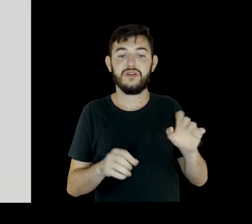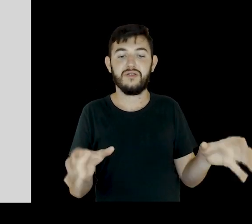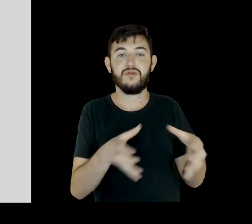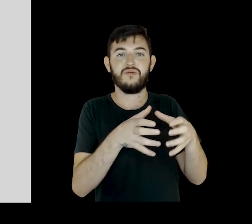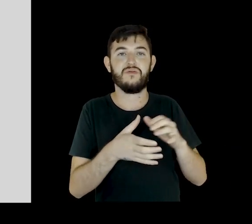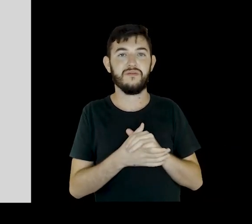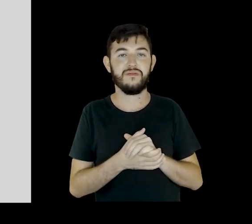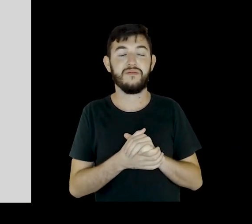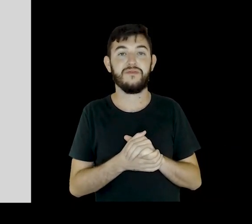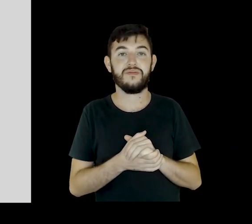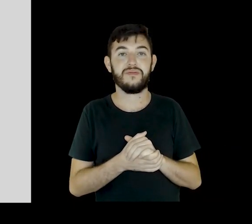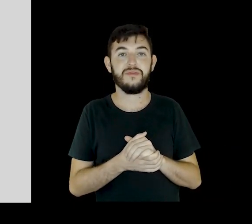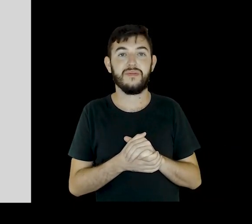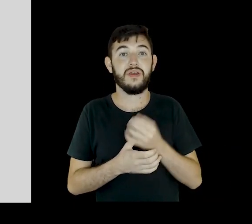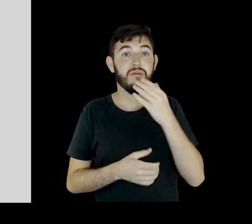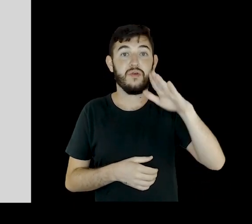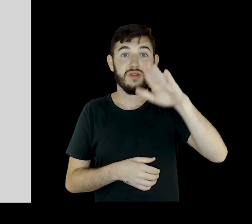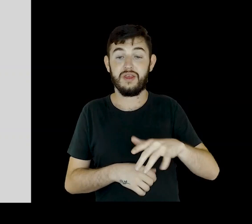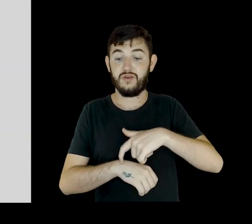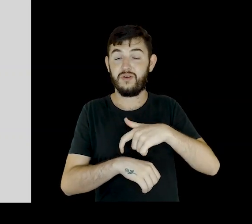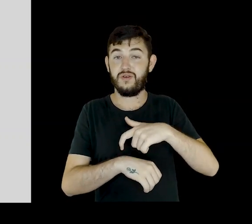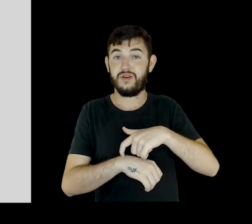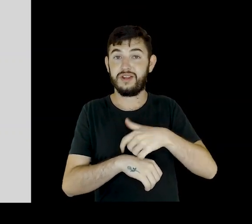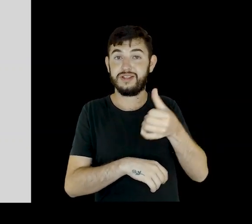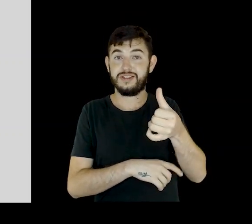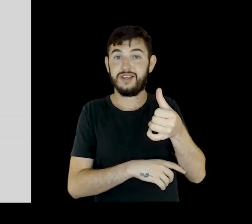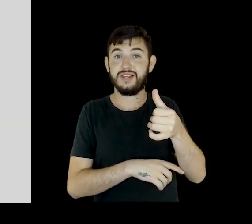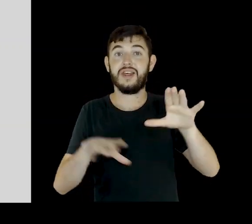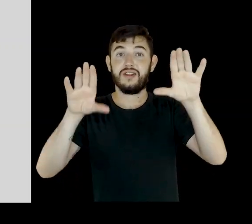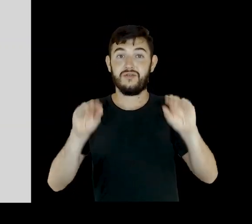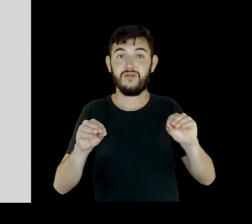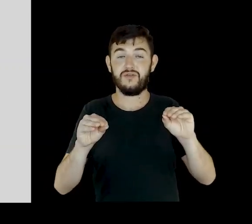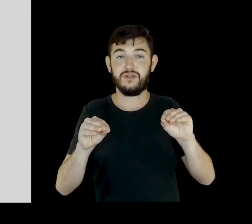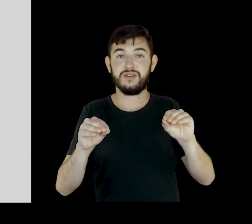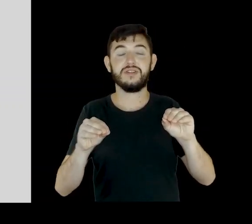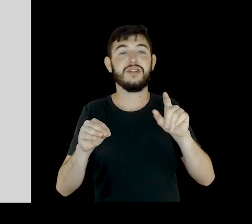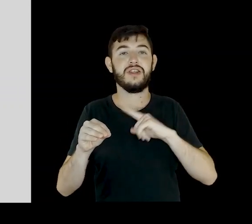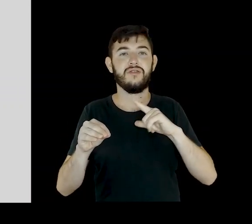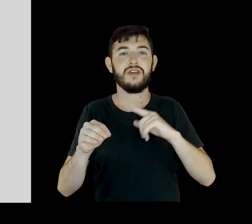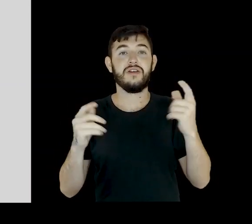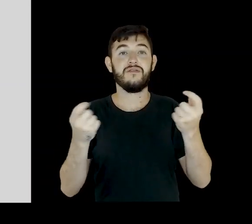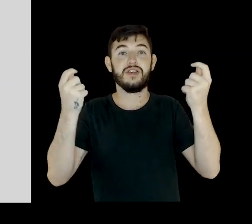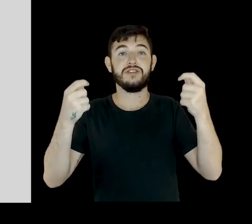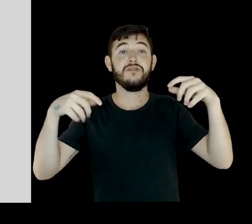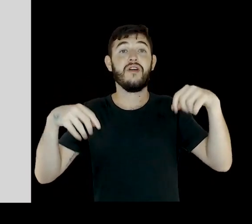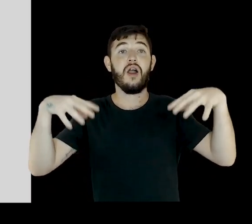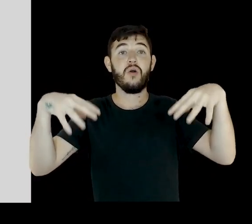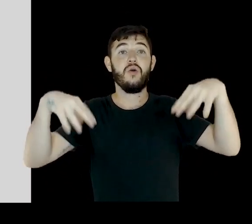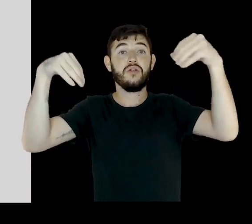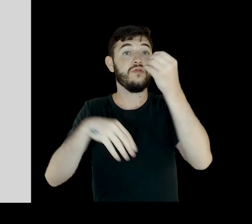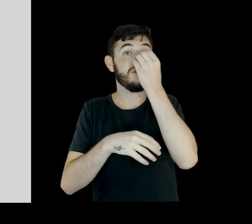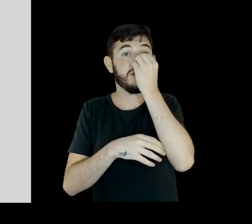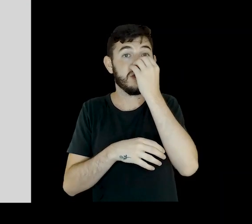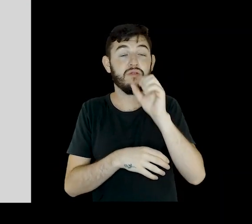né? Muito boa tarde. Logo mais às 18 horas, Festival de Circo Saruê. Aqui